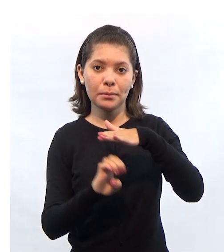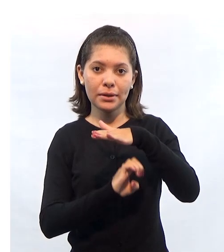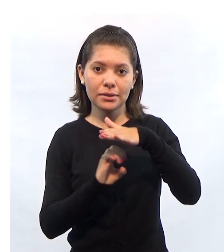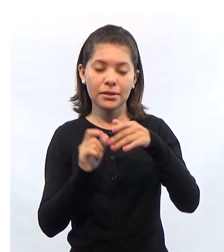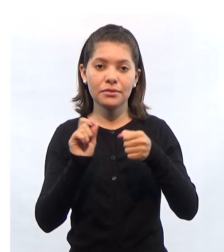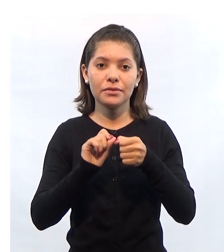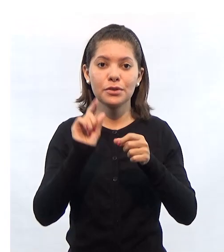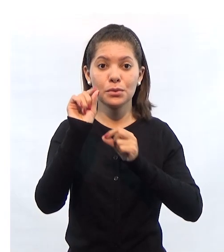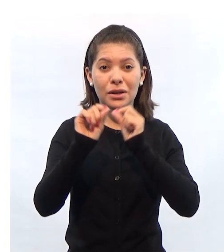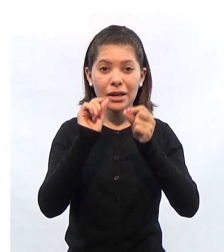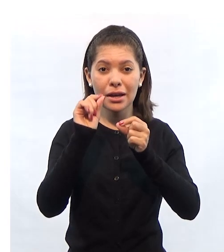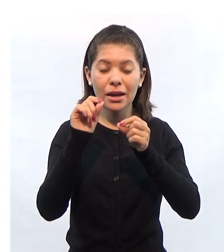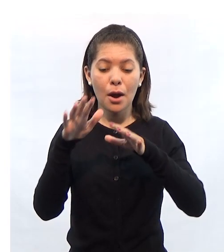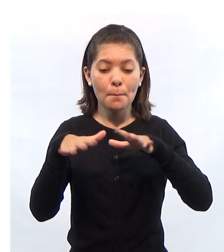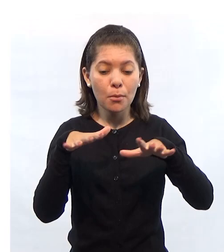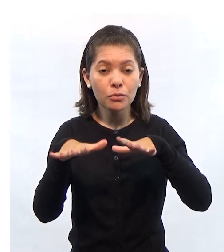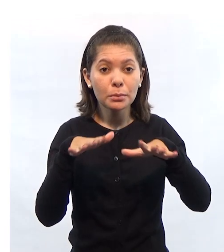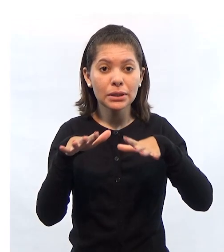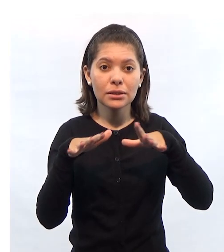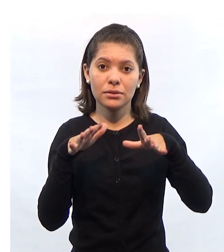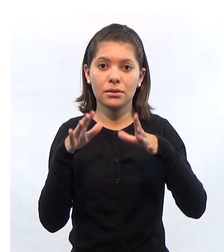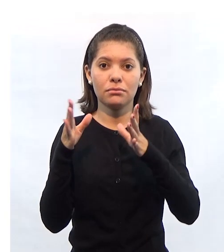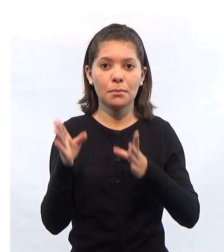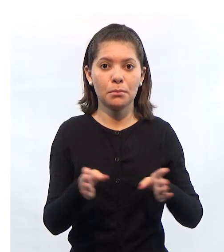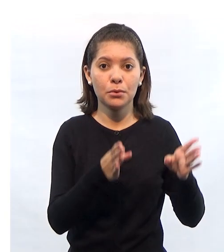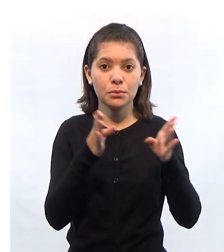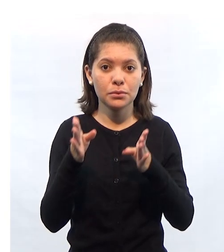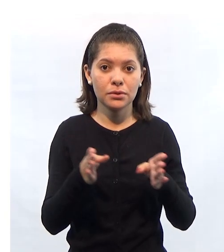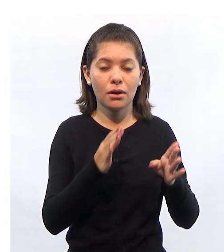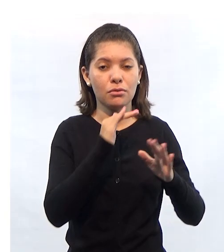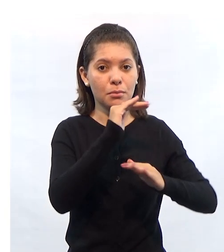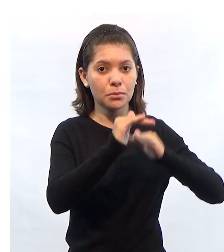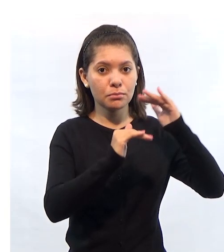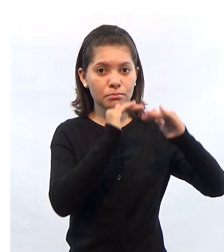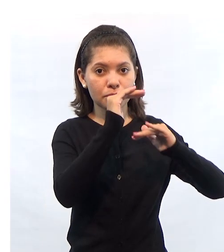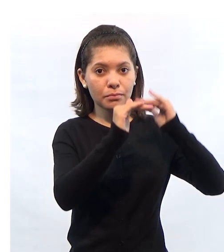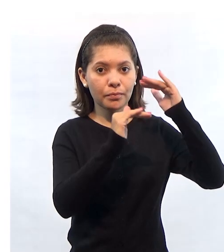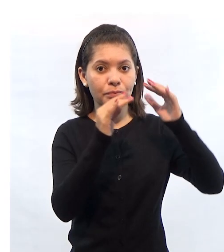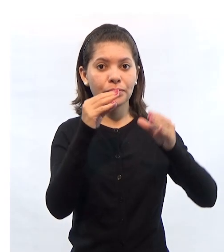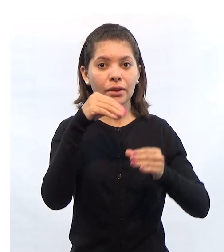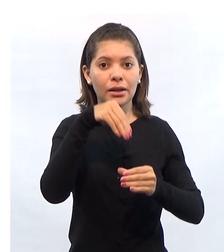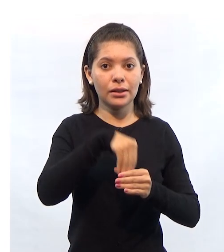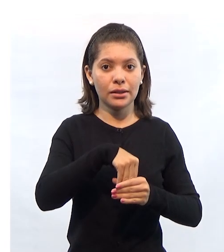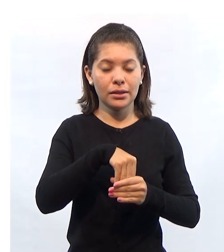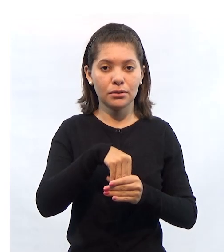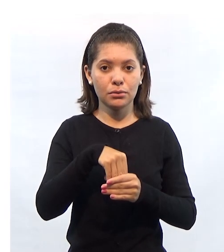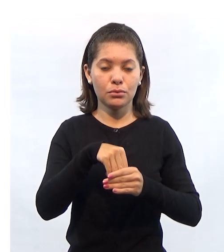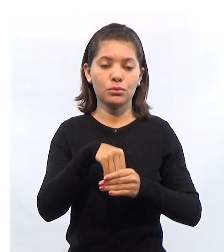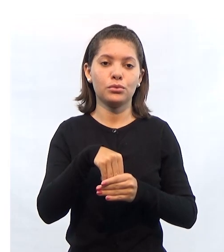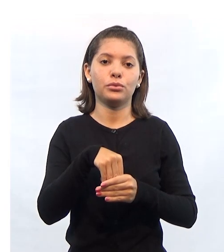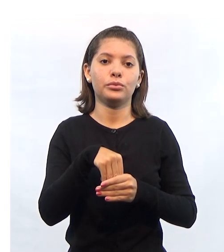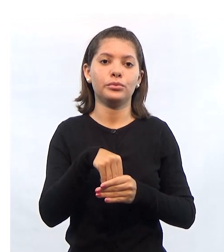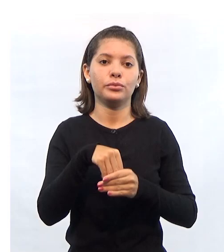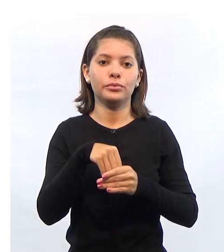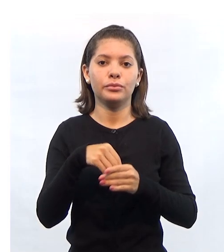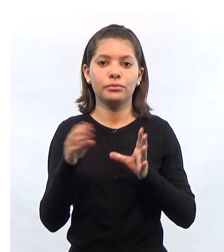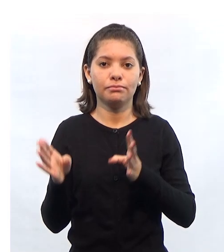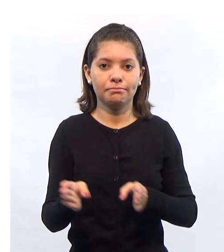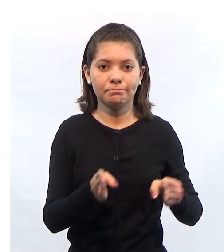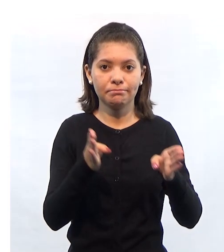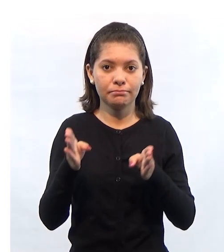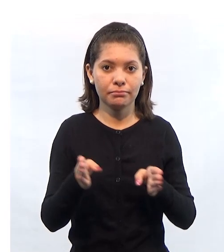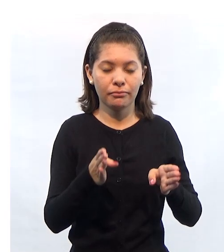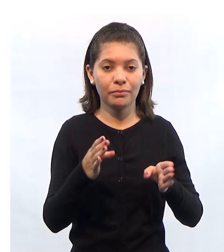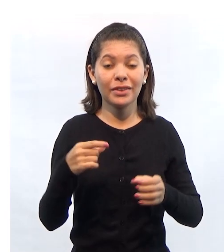a produção, movimentação desses materiais e o processamento deles dentro da planta de produção da